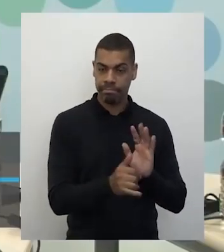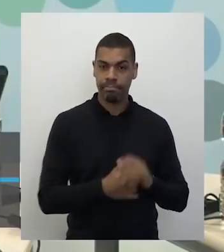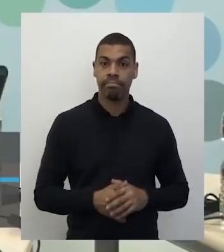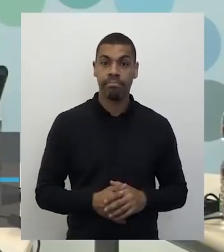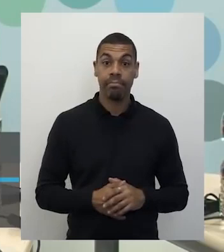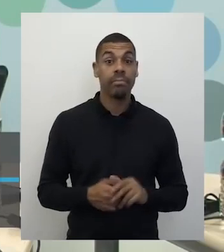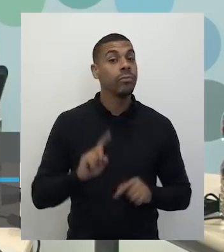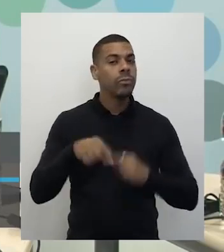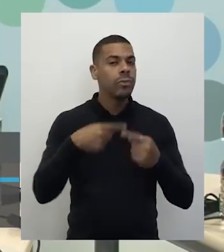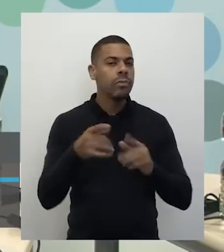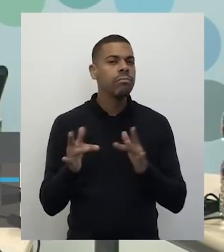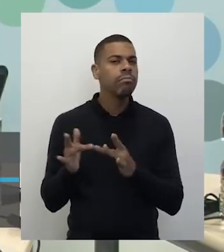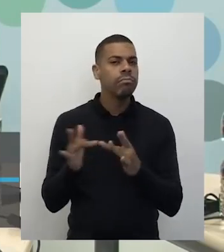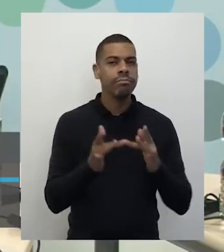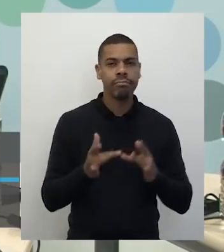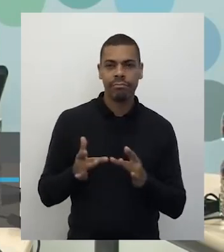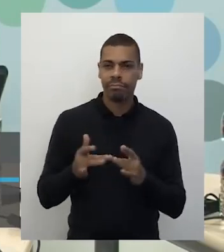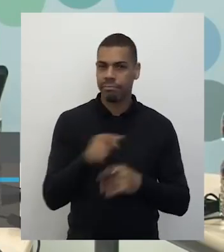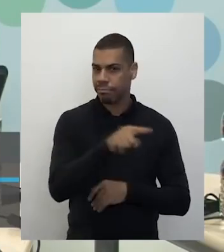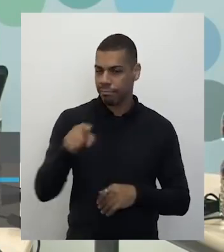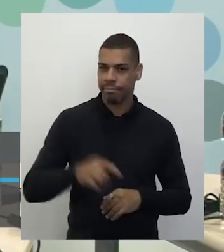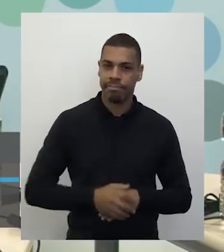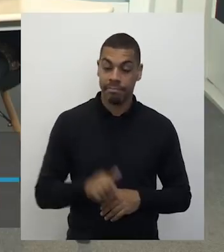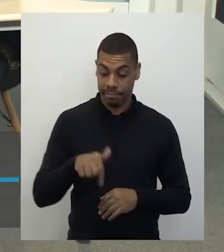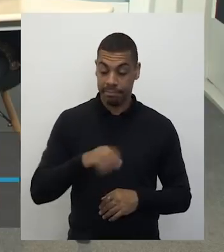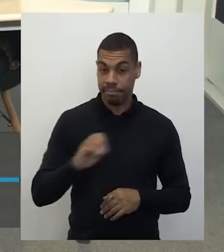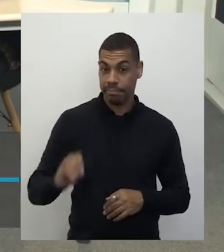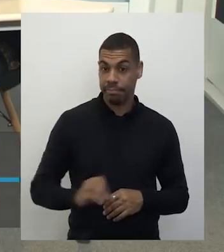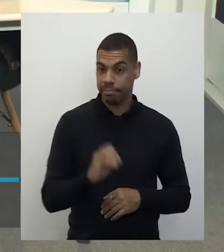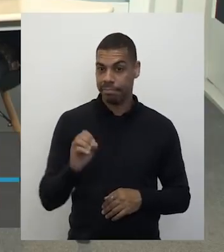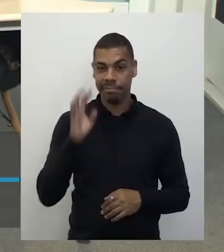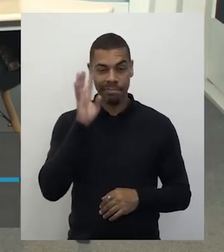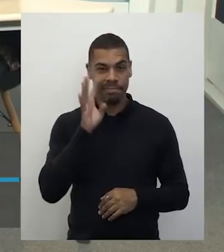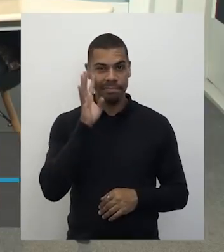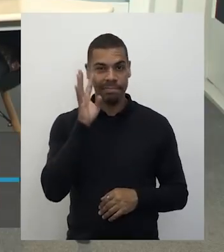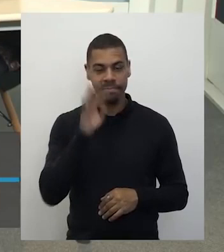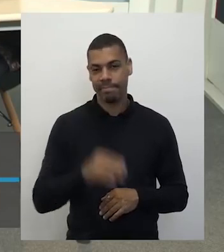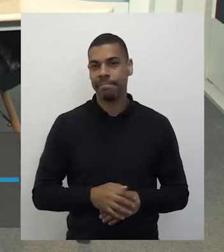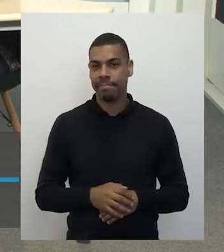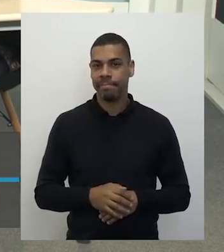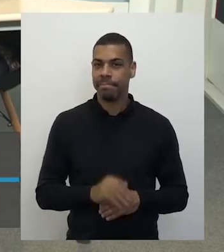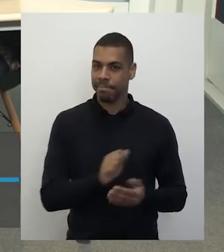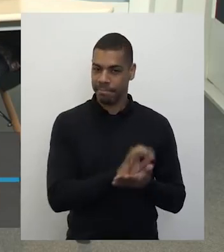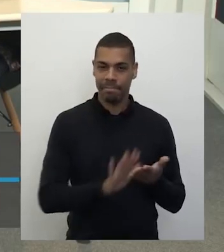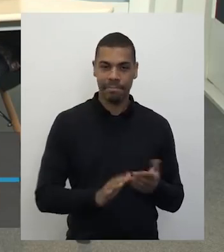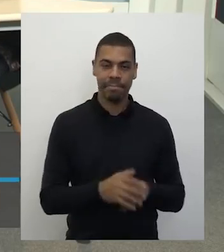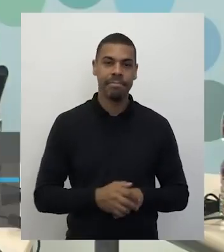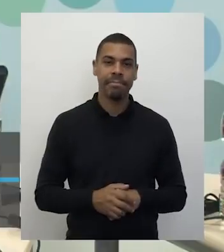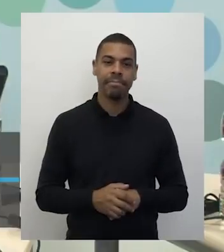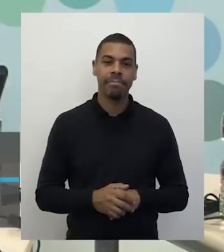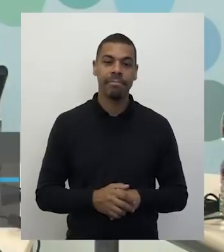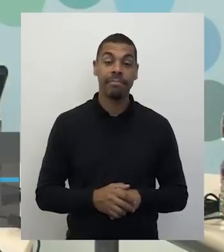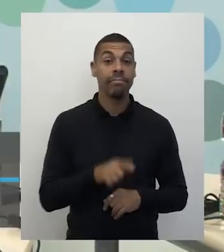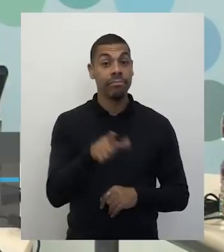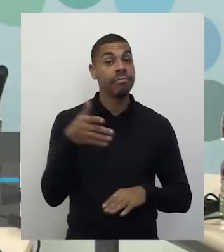gente tenta entrar em contato até para divulgar ela aqui. O que você acha? Acho uma boa ideia, acho bem legal, hein, essa atividade aí. Legal. Então é o seguinte, contamos